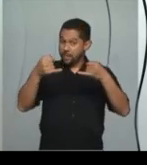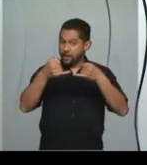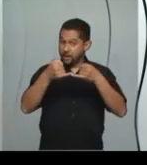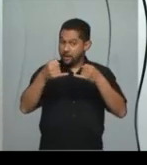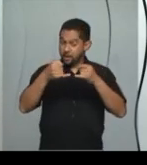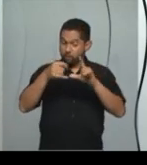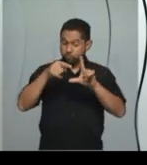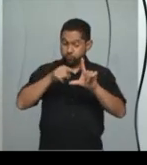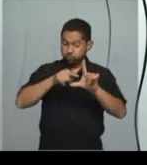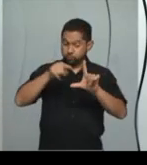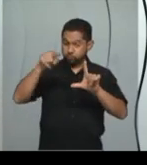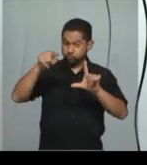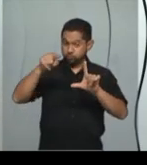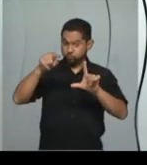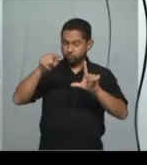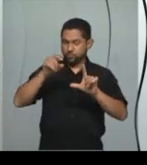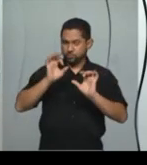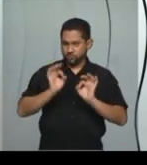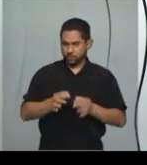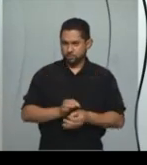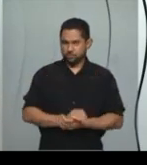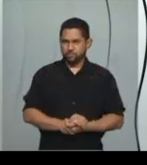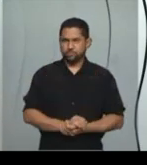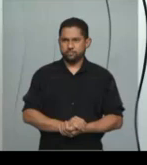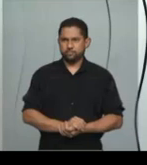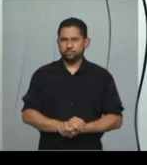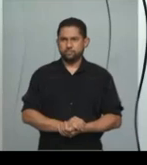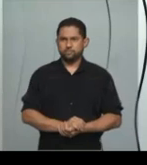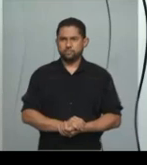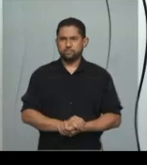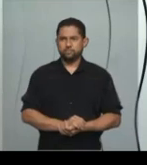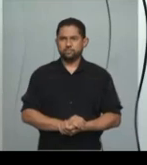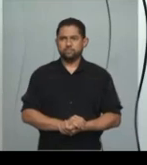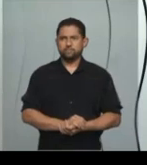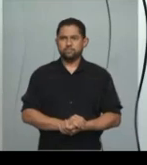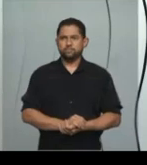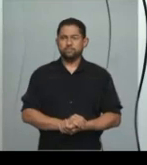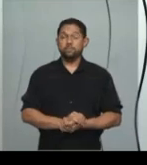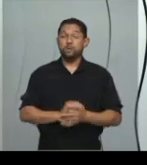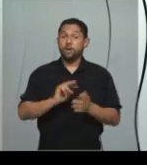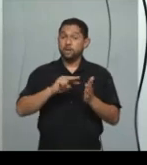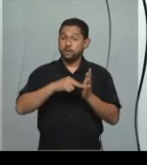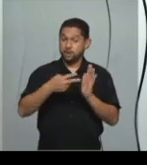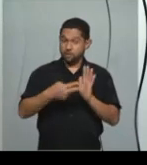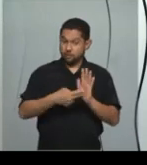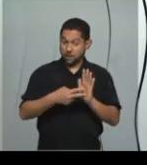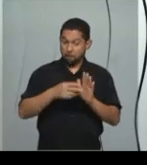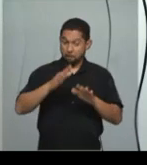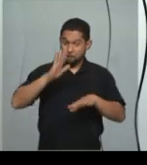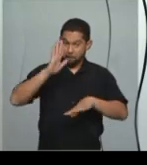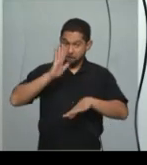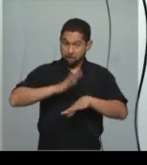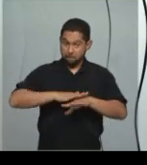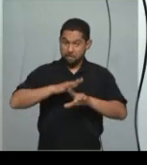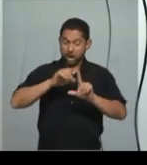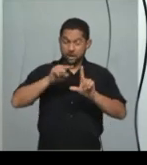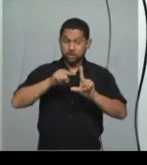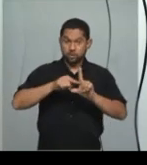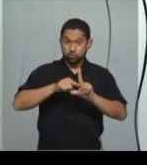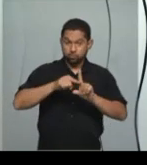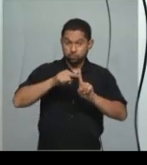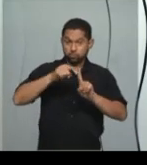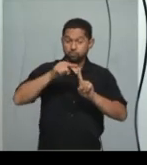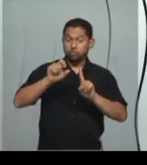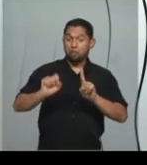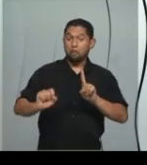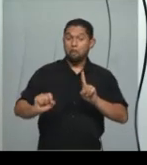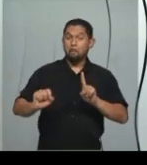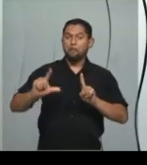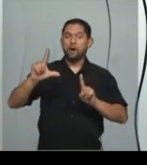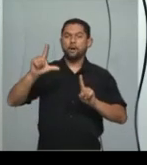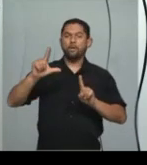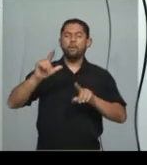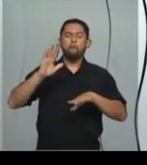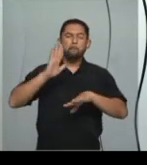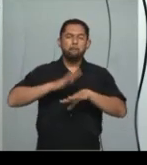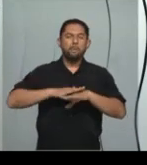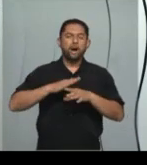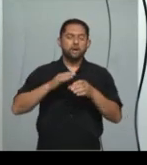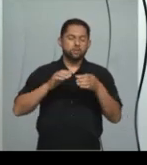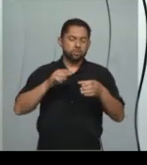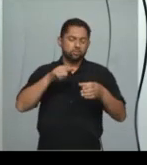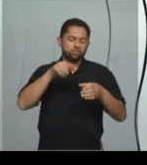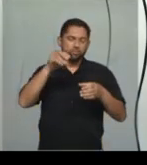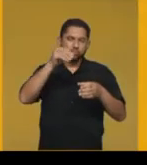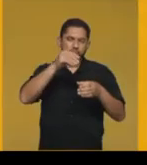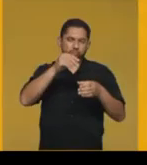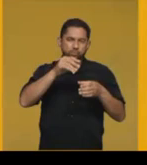Bom, isso quer dizer, então, que quanto maior a temperatura, maior a solubilidade desse sal.